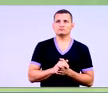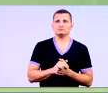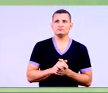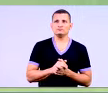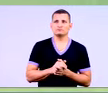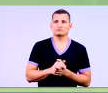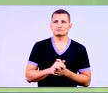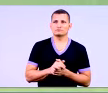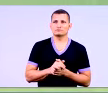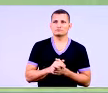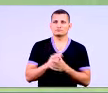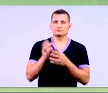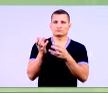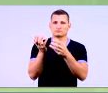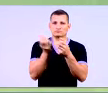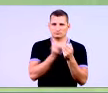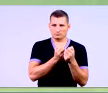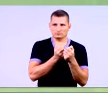recebe